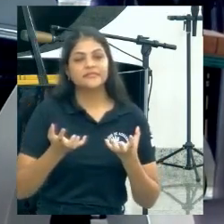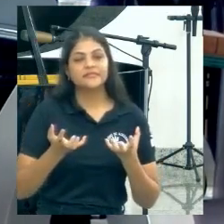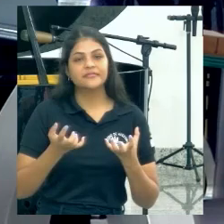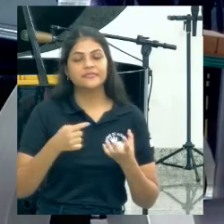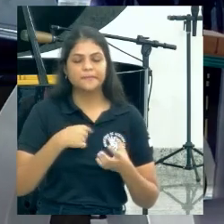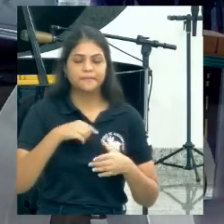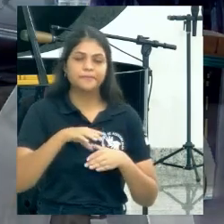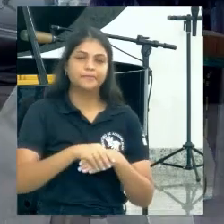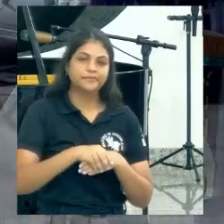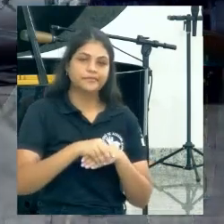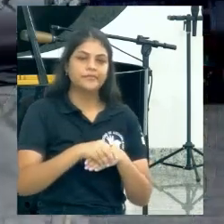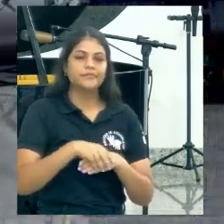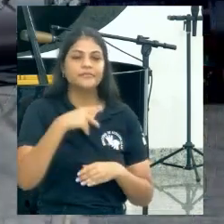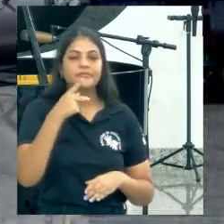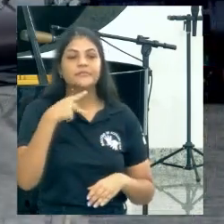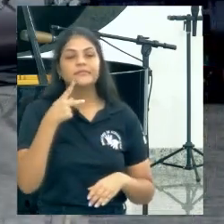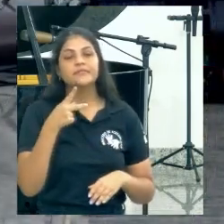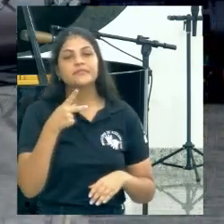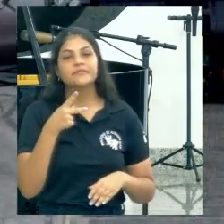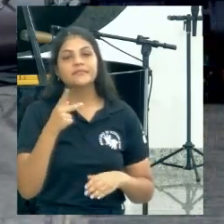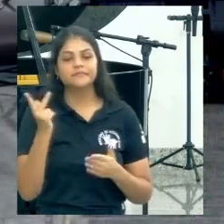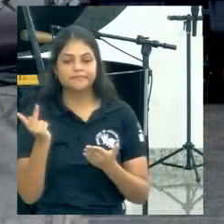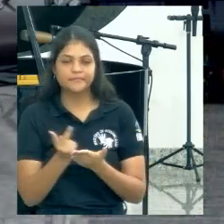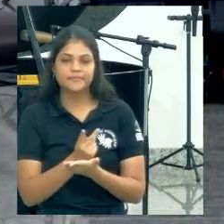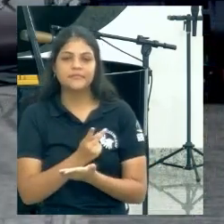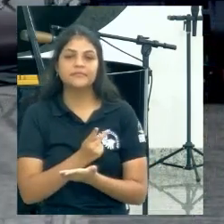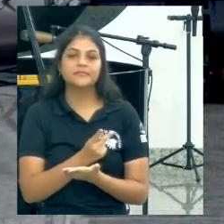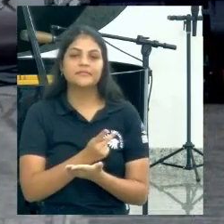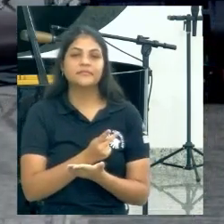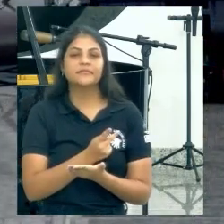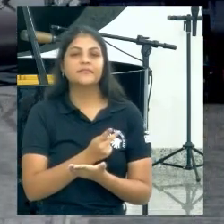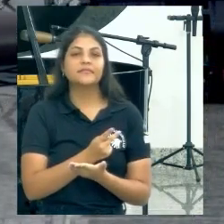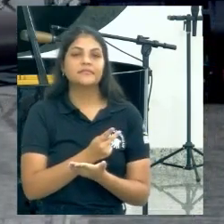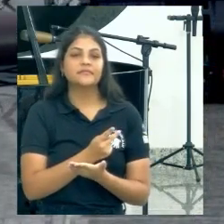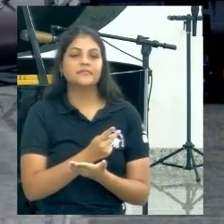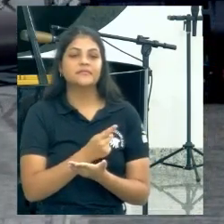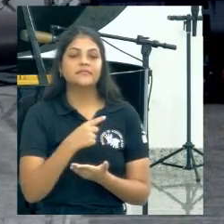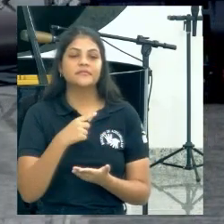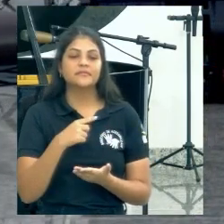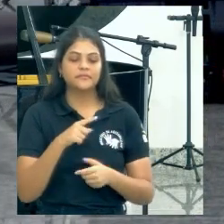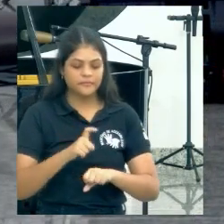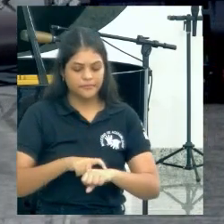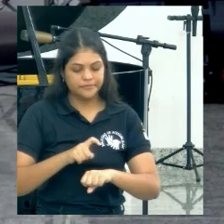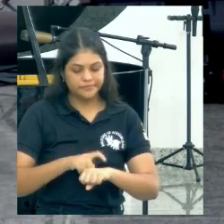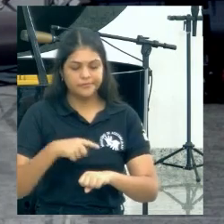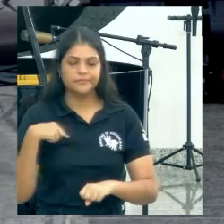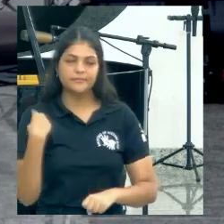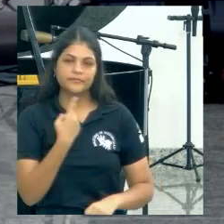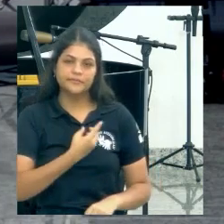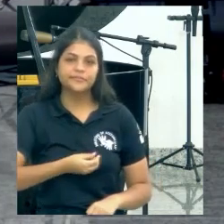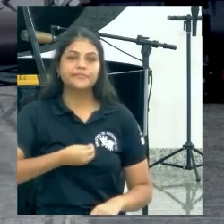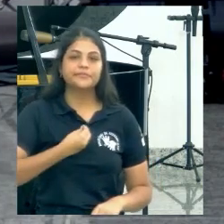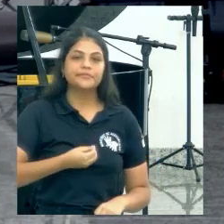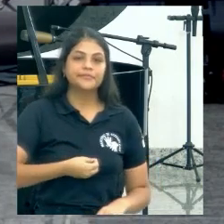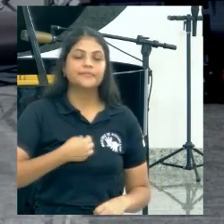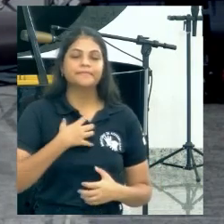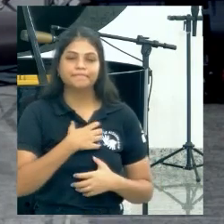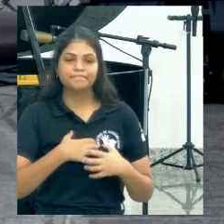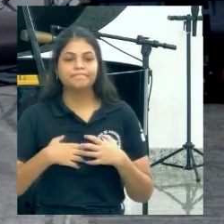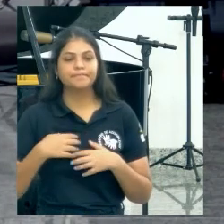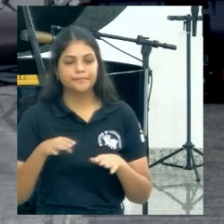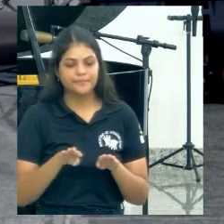porque aconteceu com ela durante o tempo em que vivemos as nossas angústias e dores e lágrimas